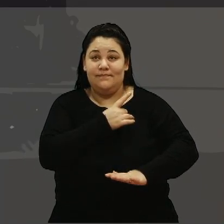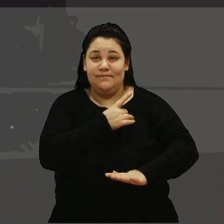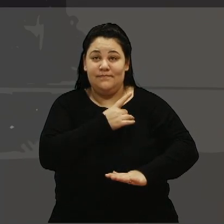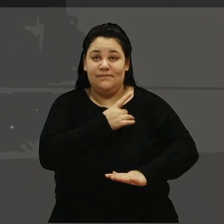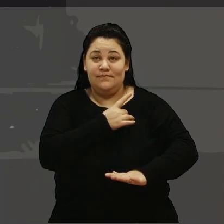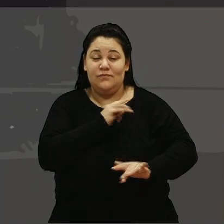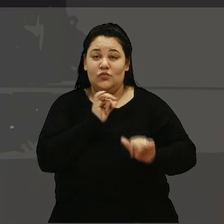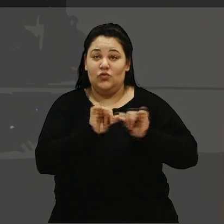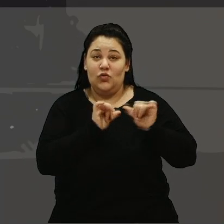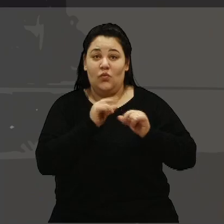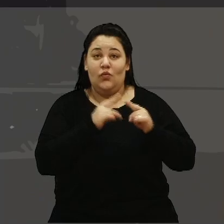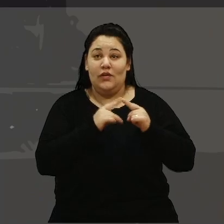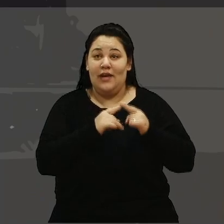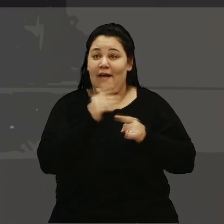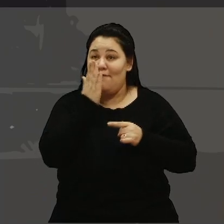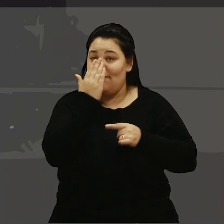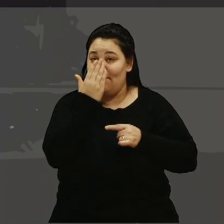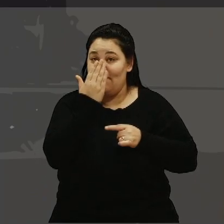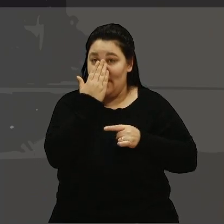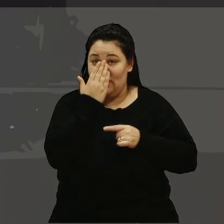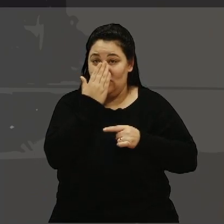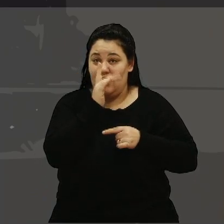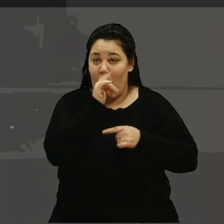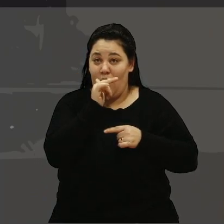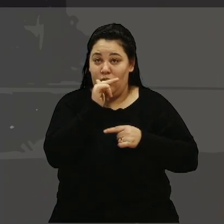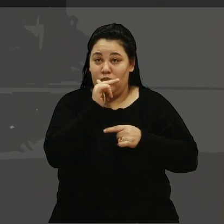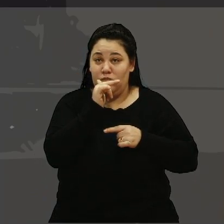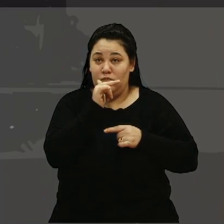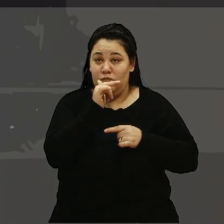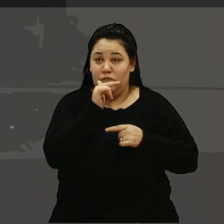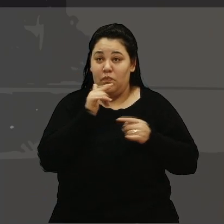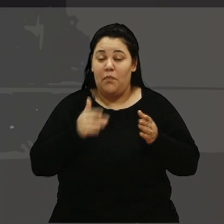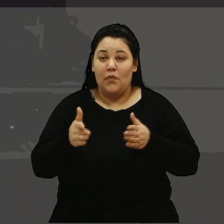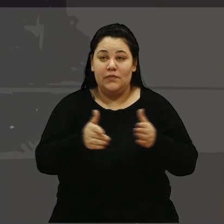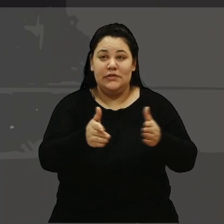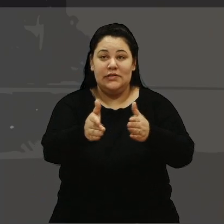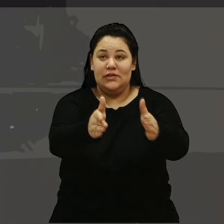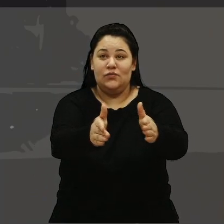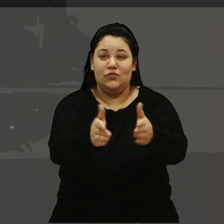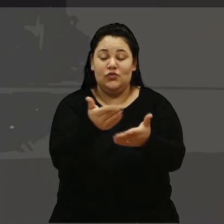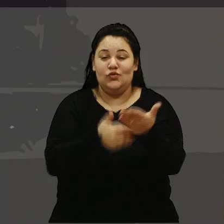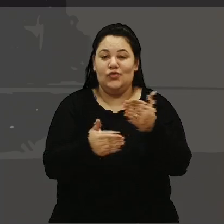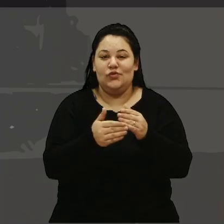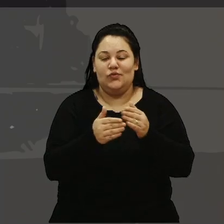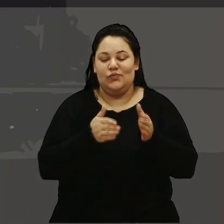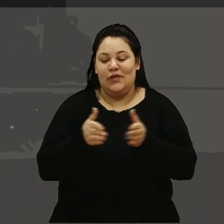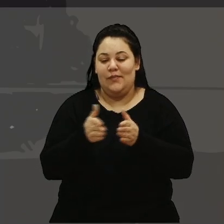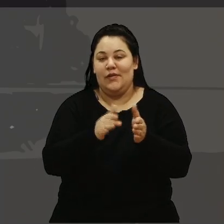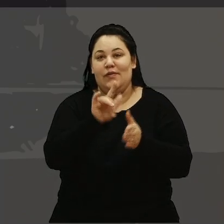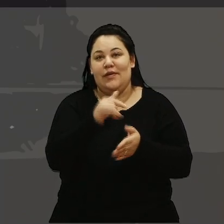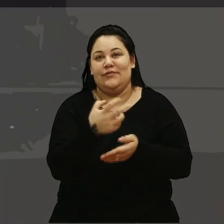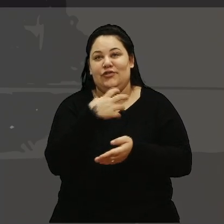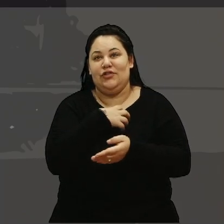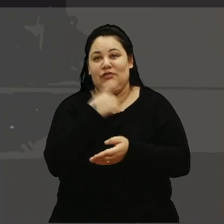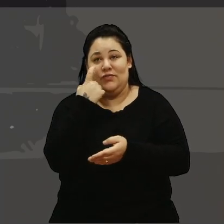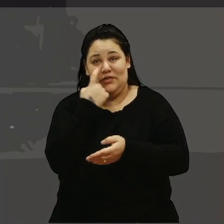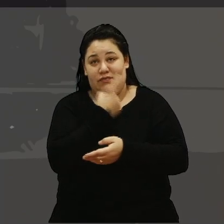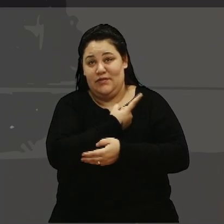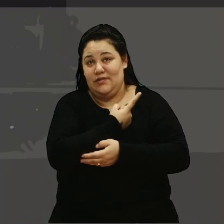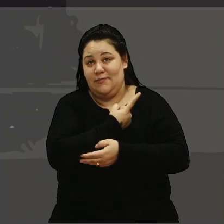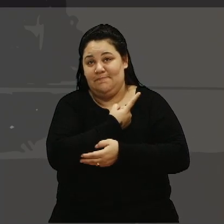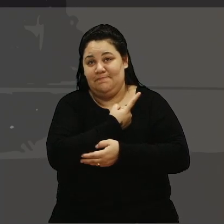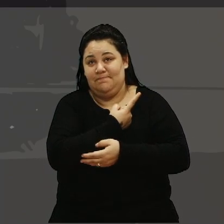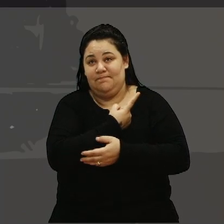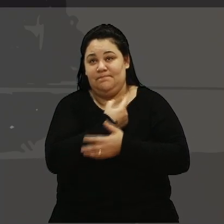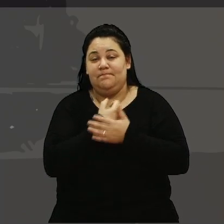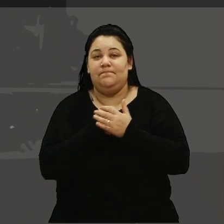porque na frente do piscinão, então, toda a extensão ali do Arroio Tega é dessa maneira que vocês estão vendo